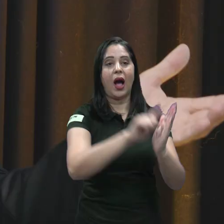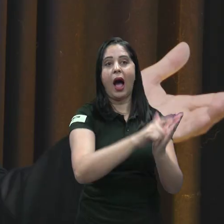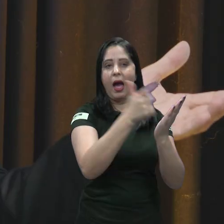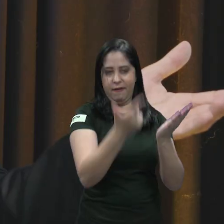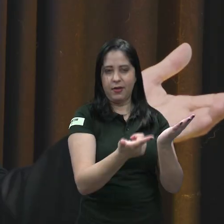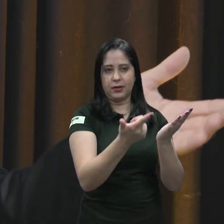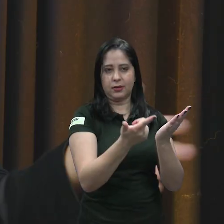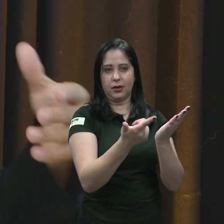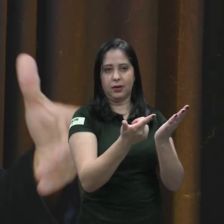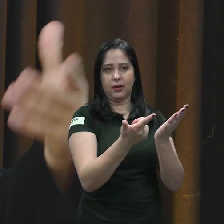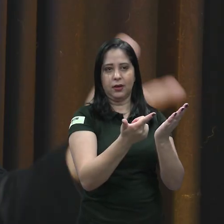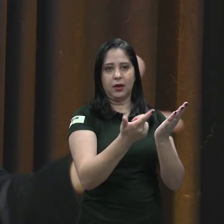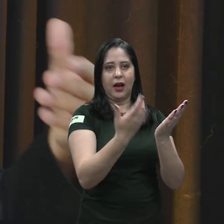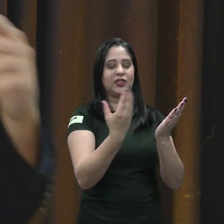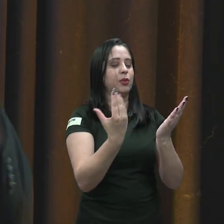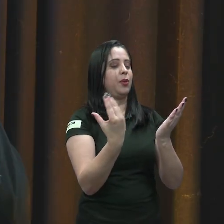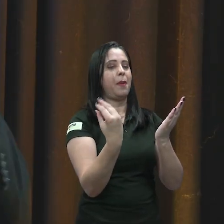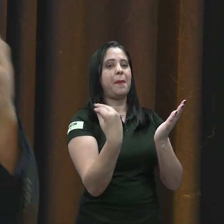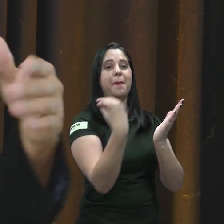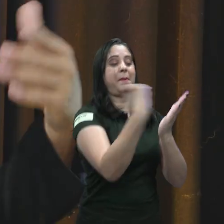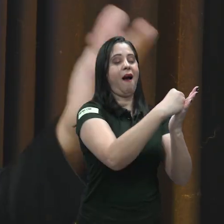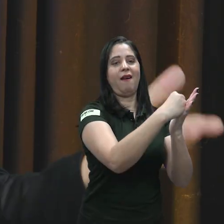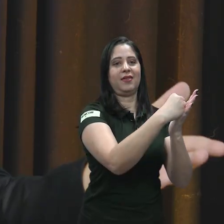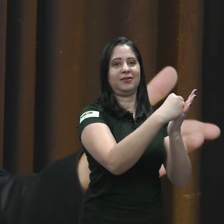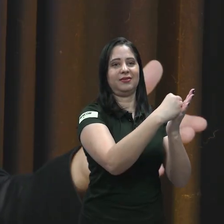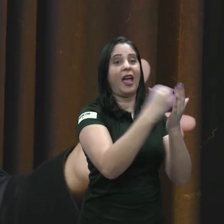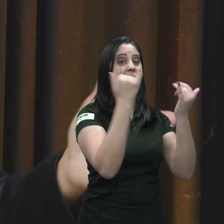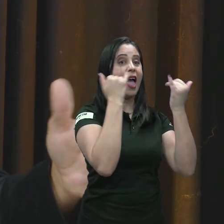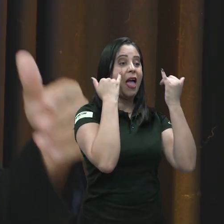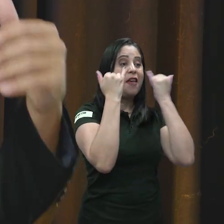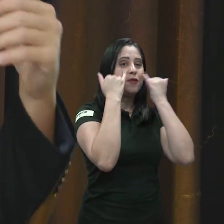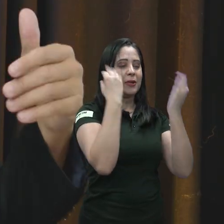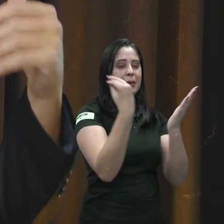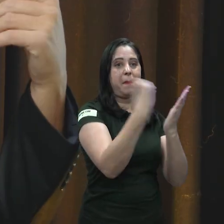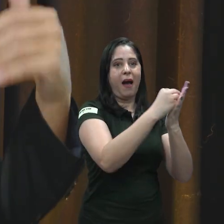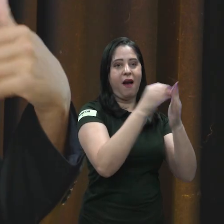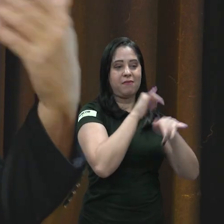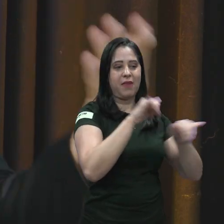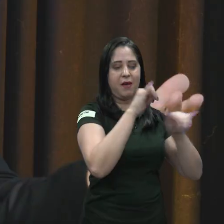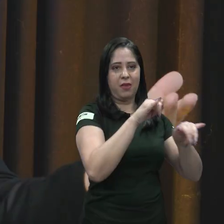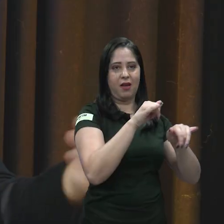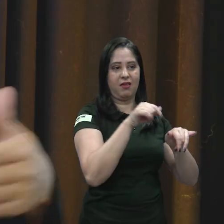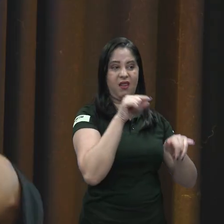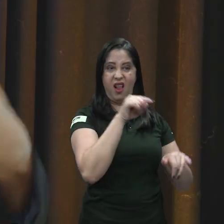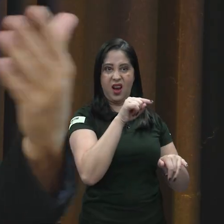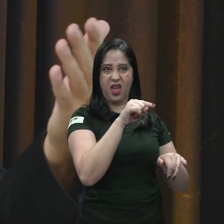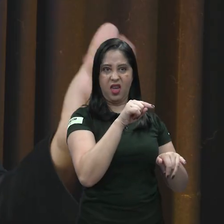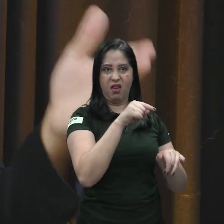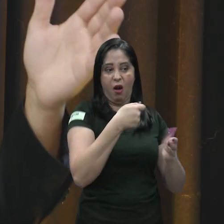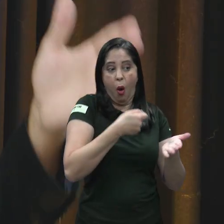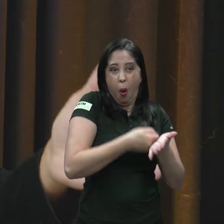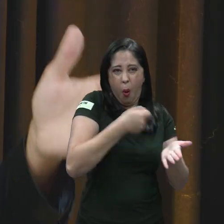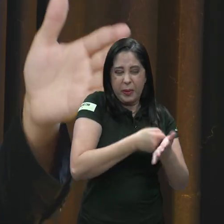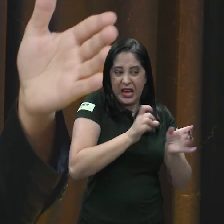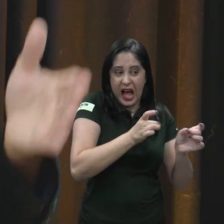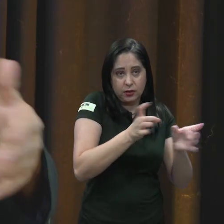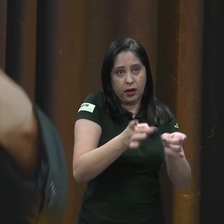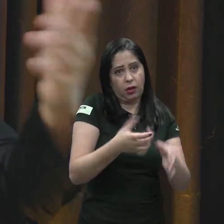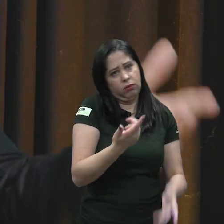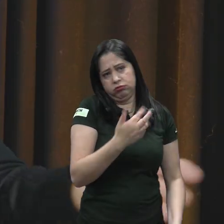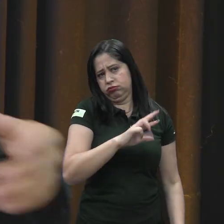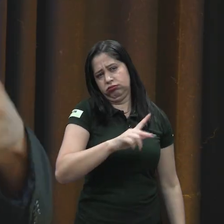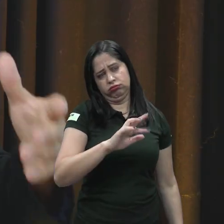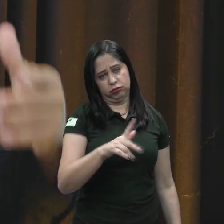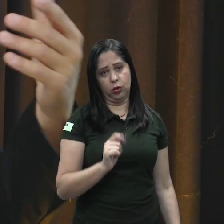vender fazendo um anúncio numa revista. Sim. E o influenciador, da mesma forma, ele expõe, né? Ele é vitrine. A venda, lógico,